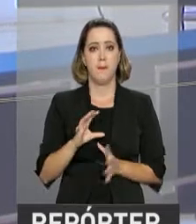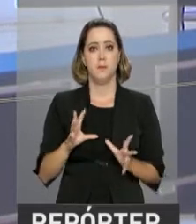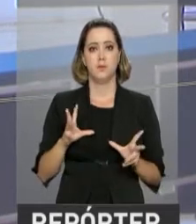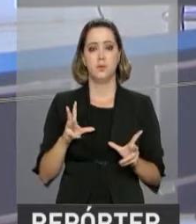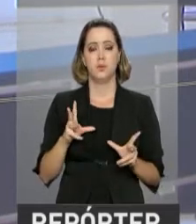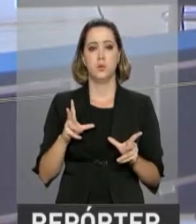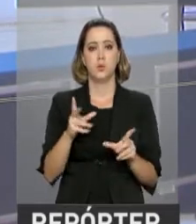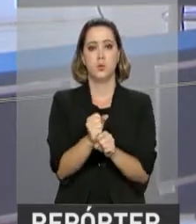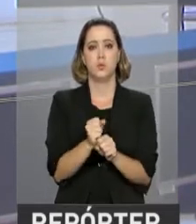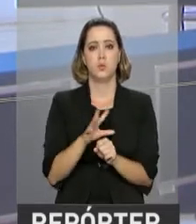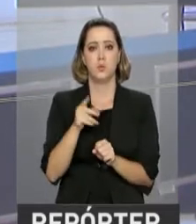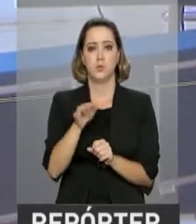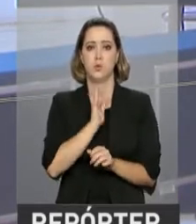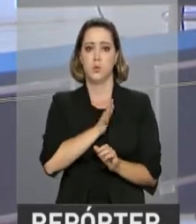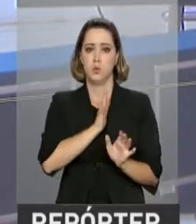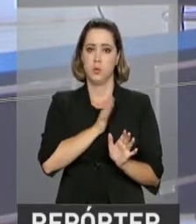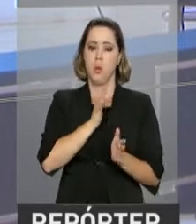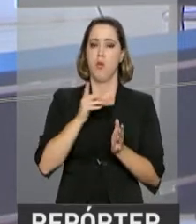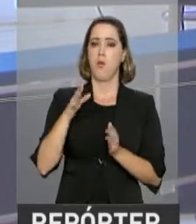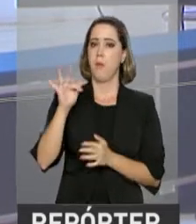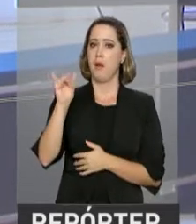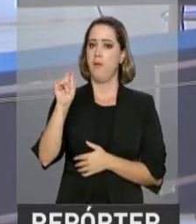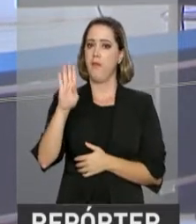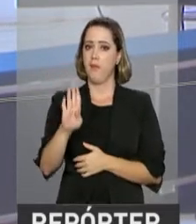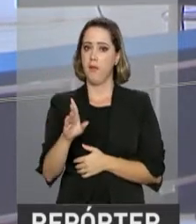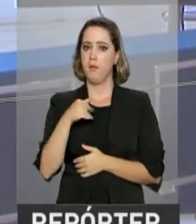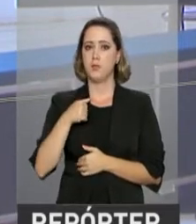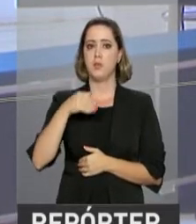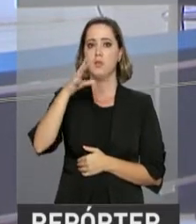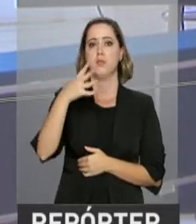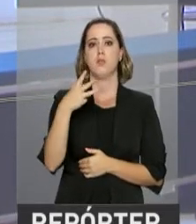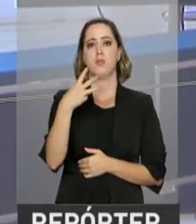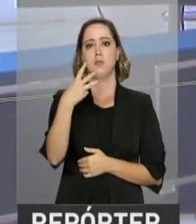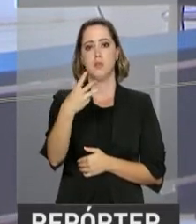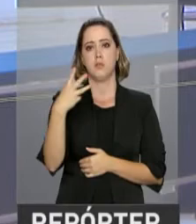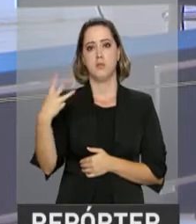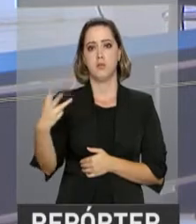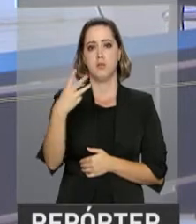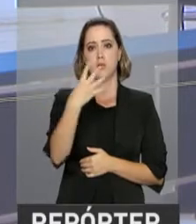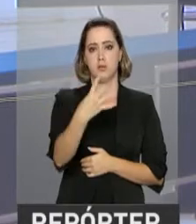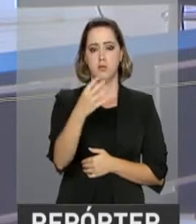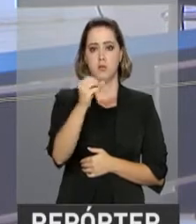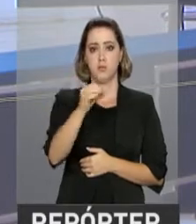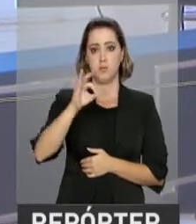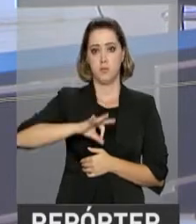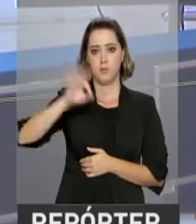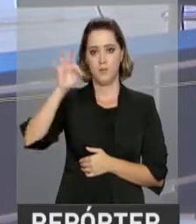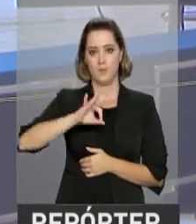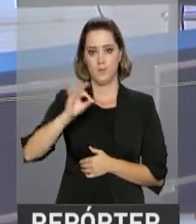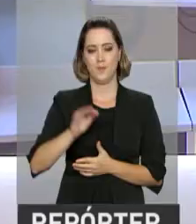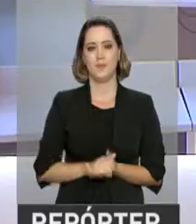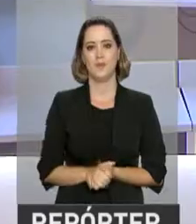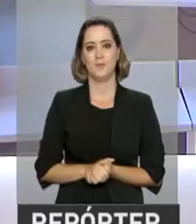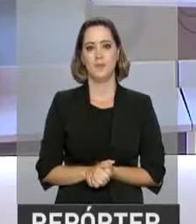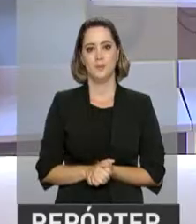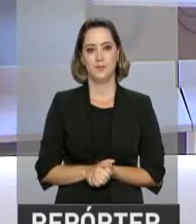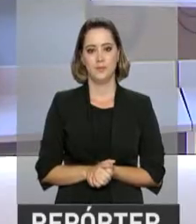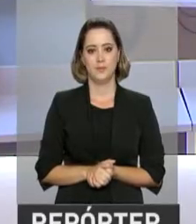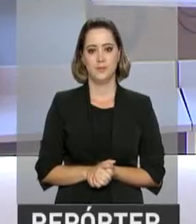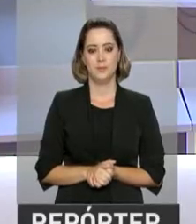somando todos os órgãos transportados pela fab houve aumento de três mil trezentos e quarenta por cento